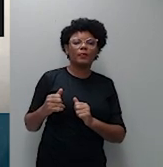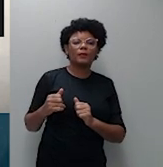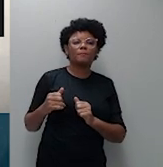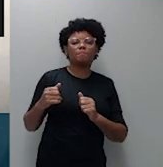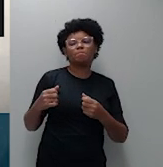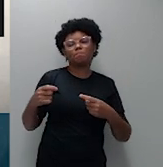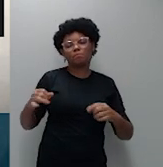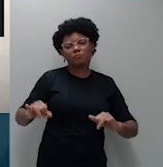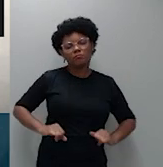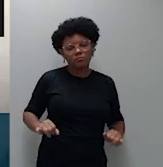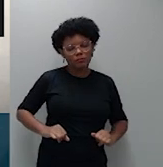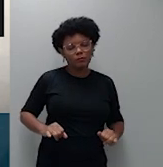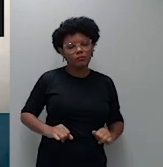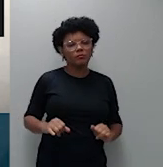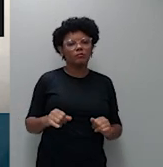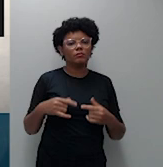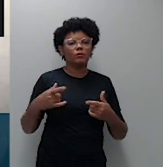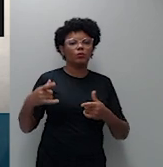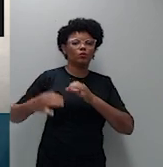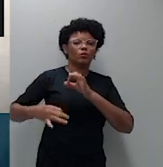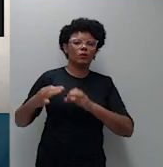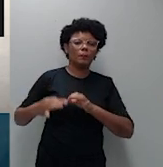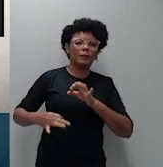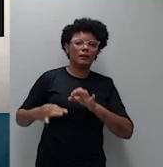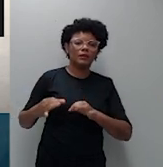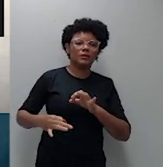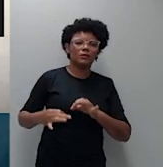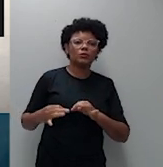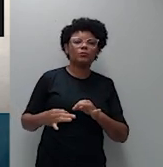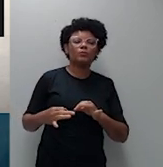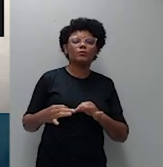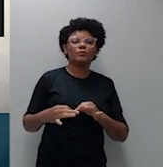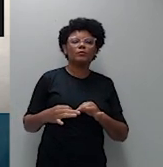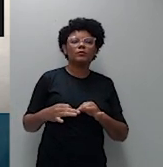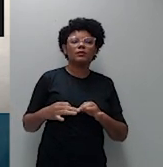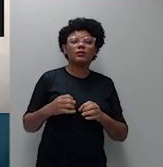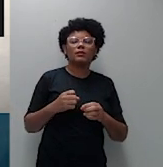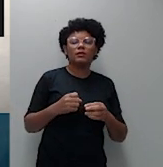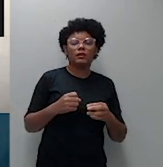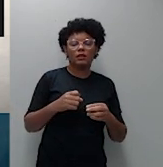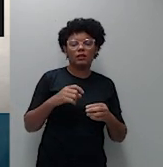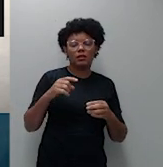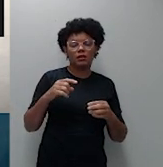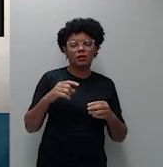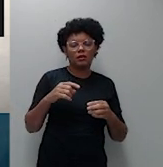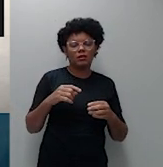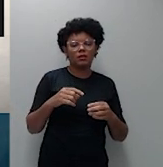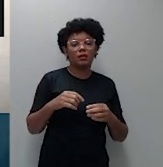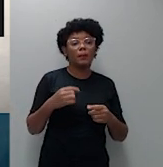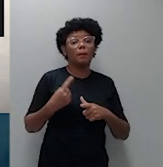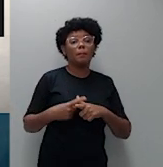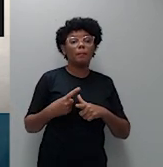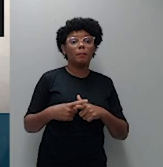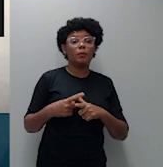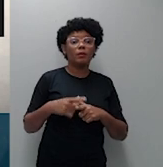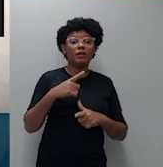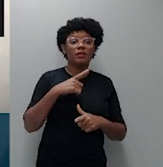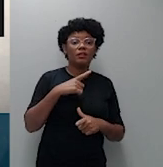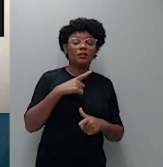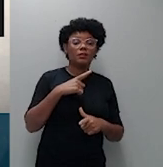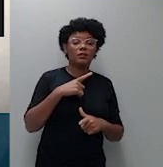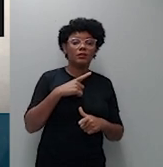o julgamento procedente da sua apelação porque teve contra si